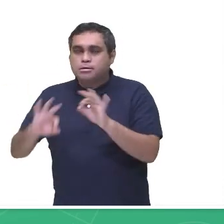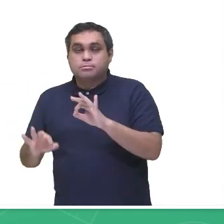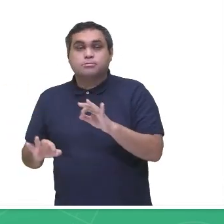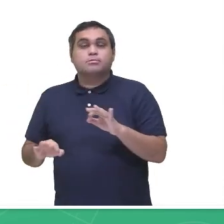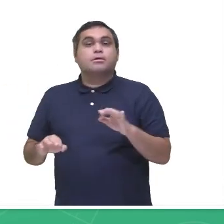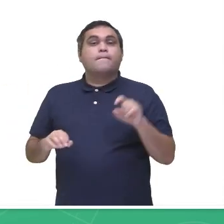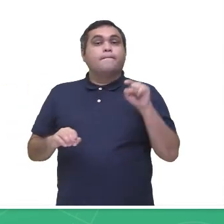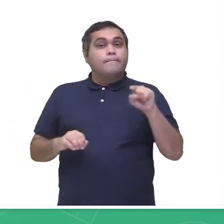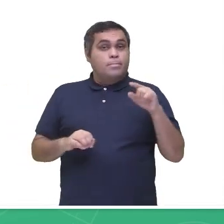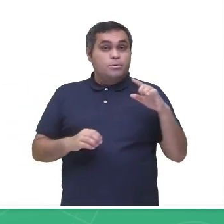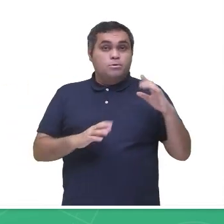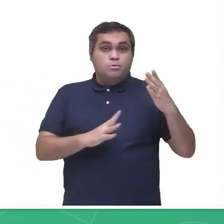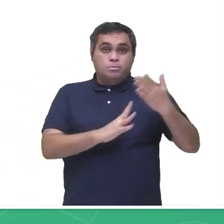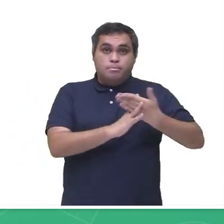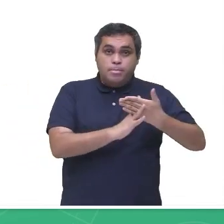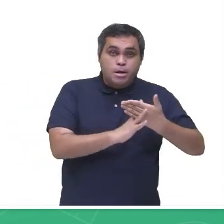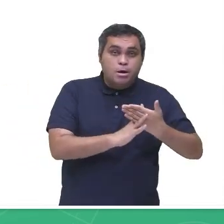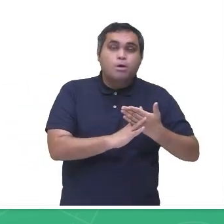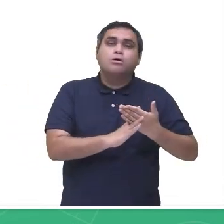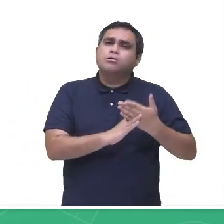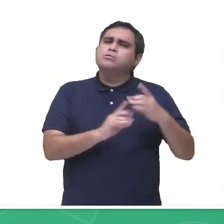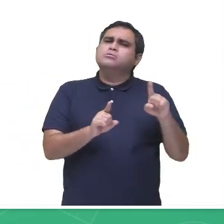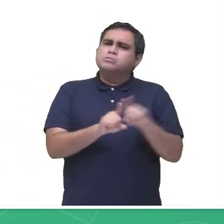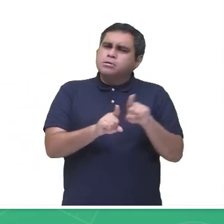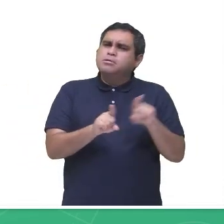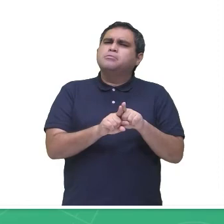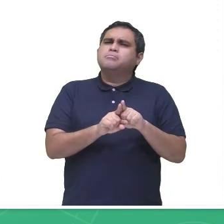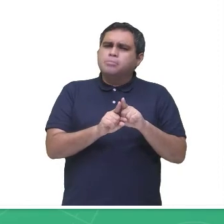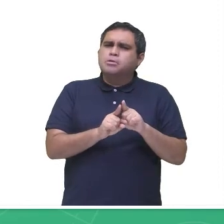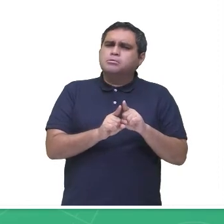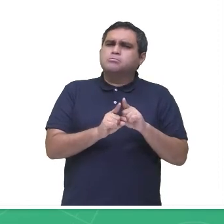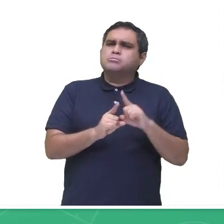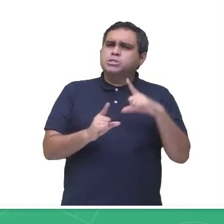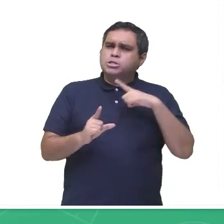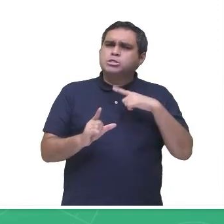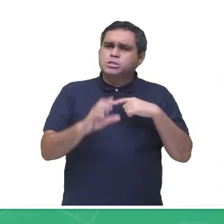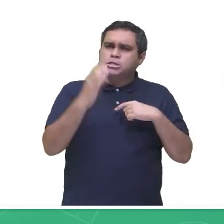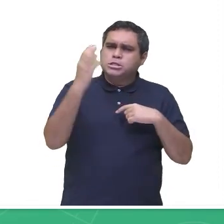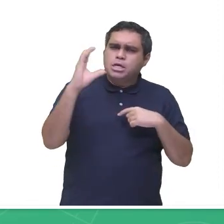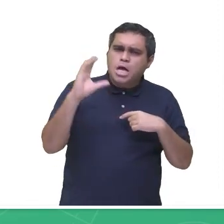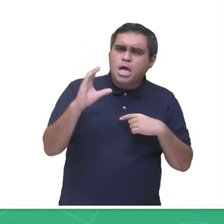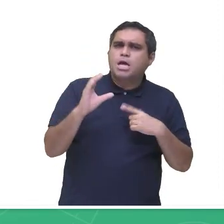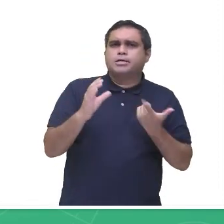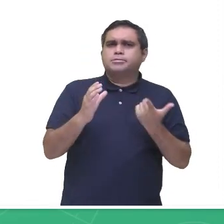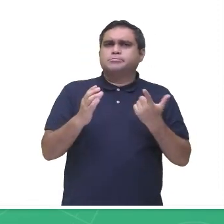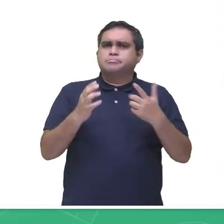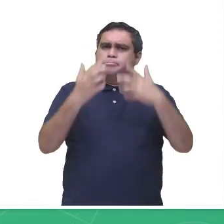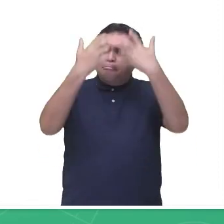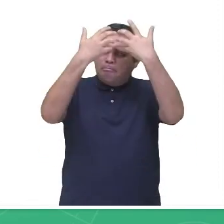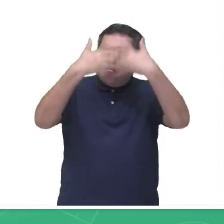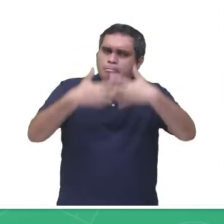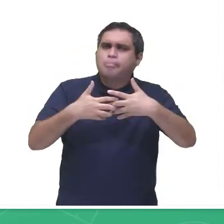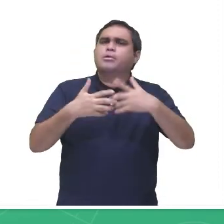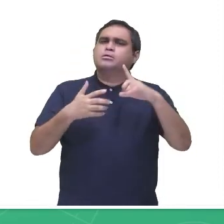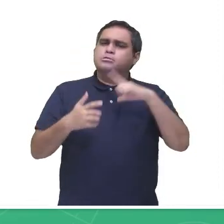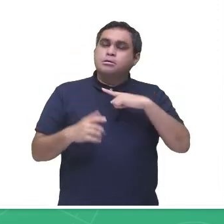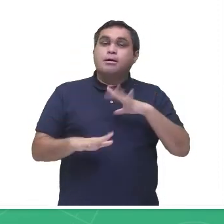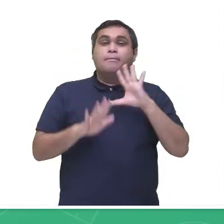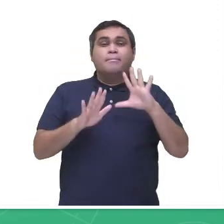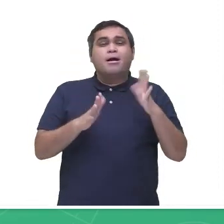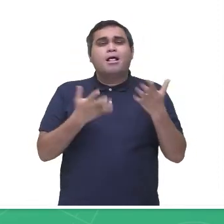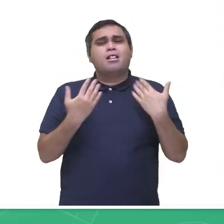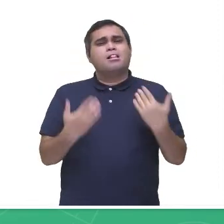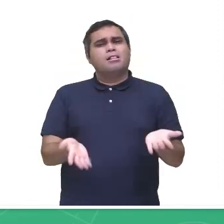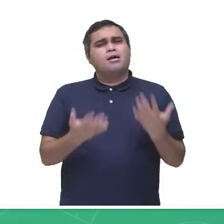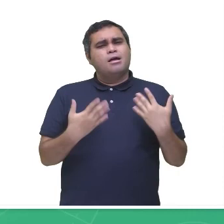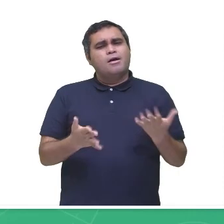também artística, mas falando que algo podia ser muito mais leve, que poderia ser trabalhado através dos sentimentos, o espectador